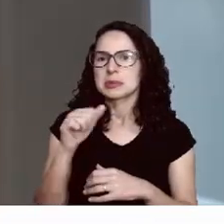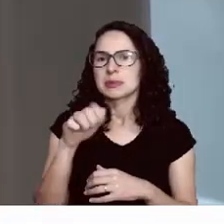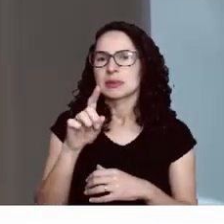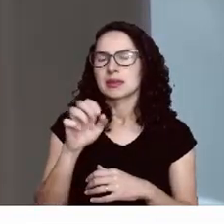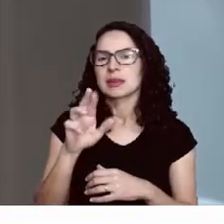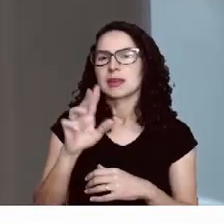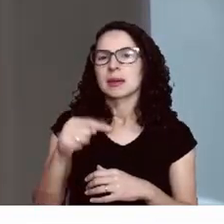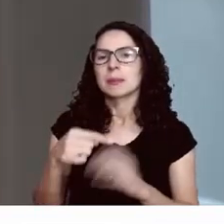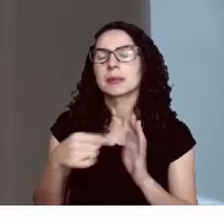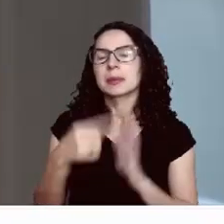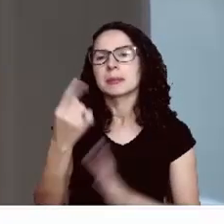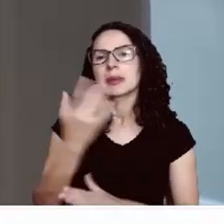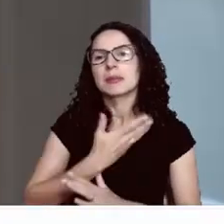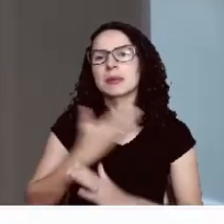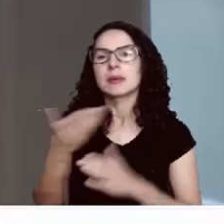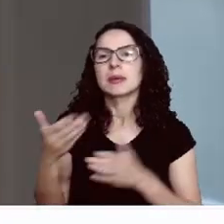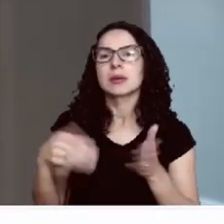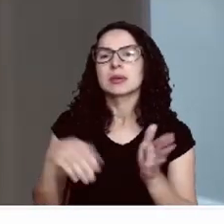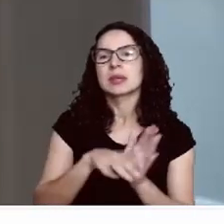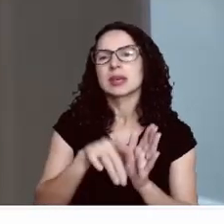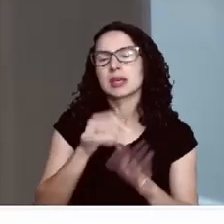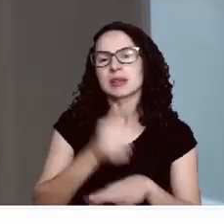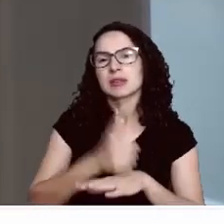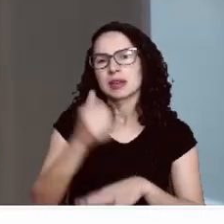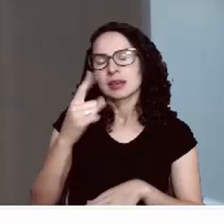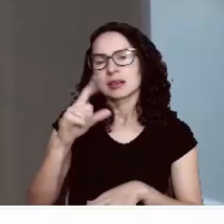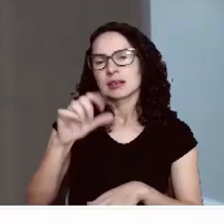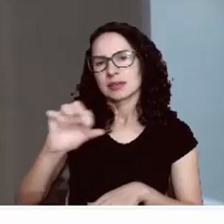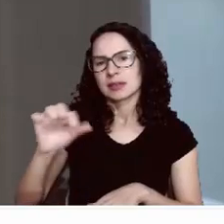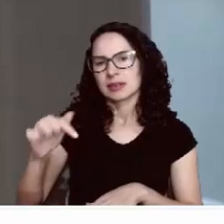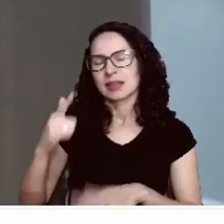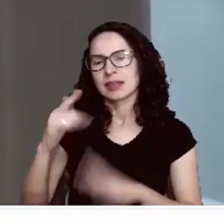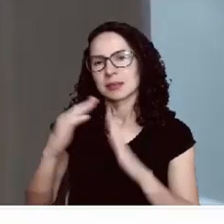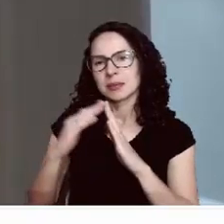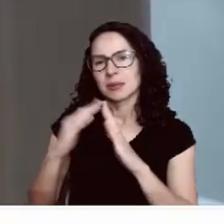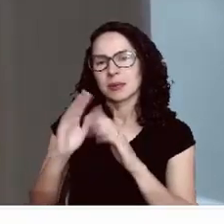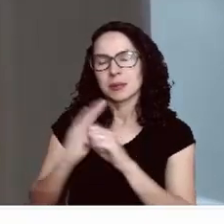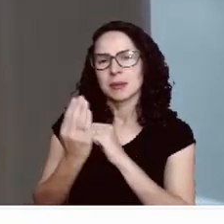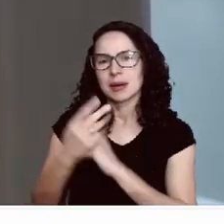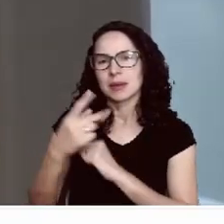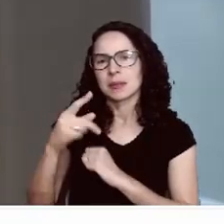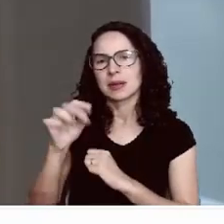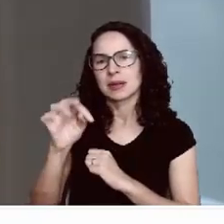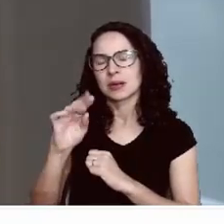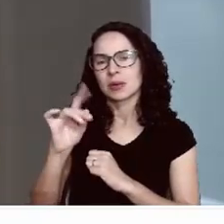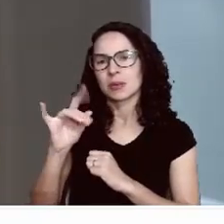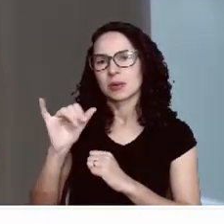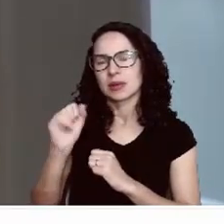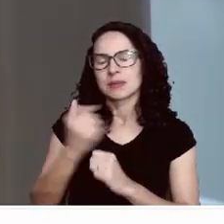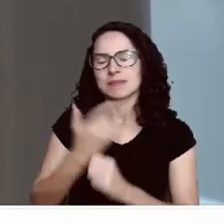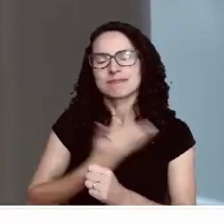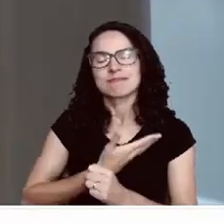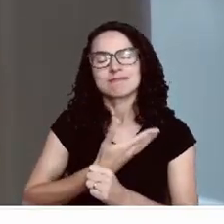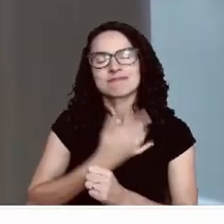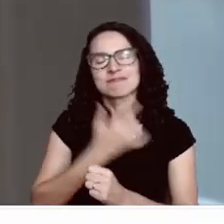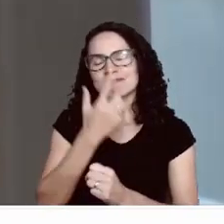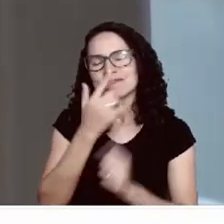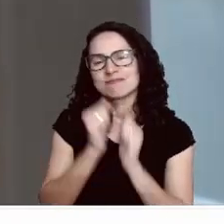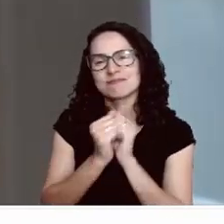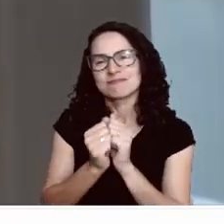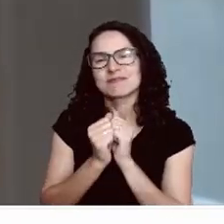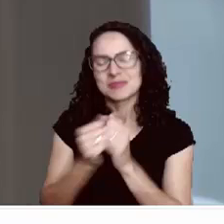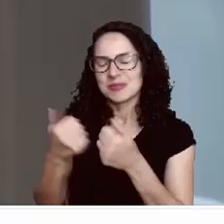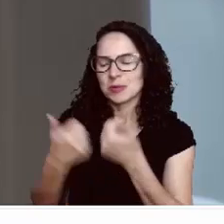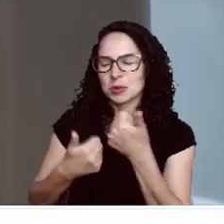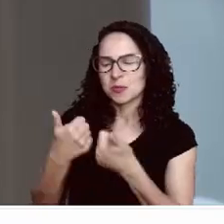cheguei em Franca, em 97, ele foi morador do sítio Petrobras por muitos anos, onde a gente foi amigo de time de futebol, de sair para